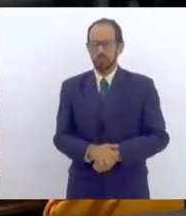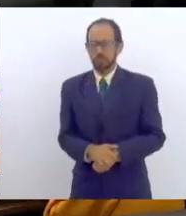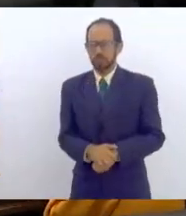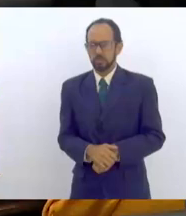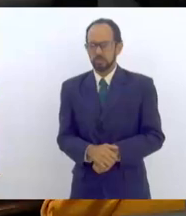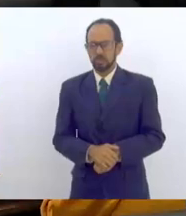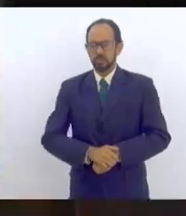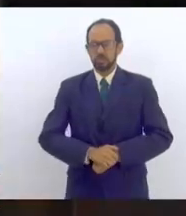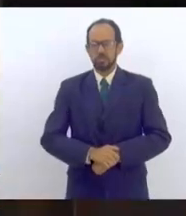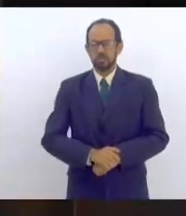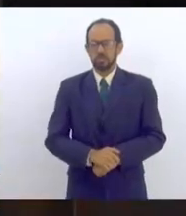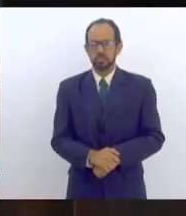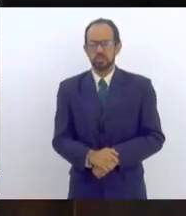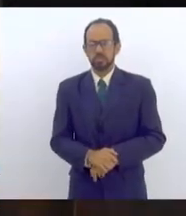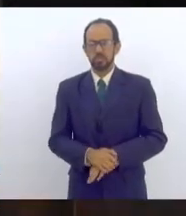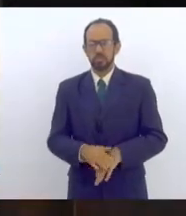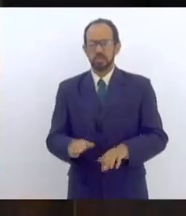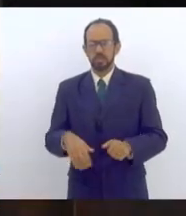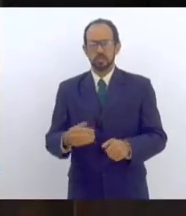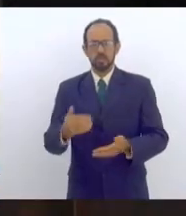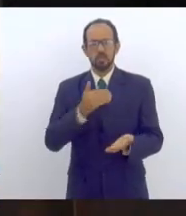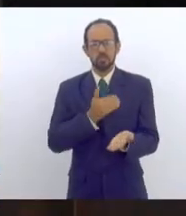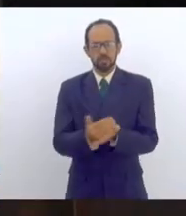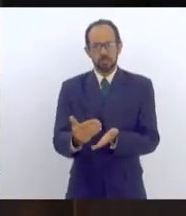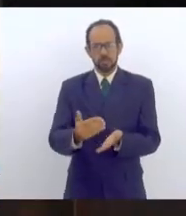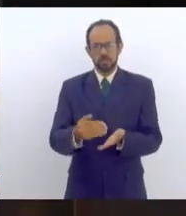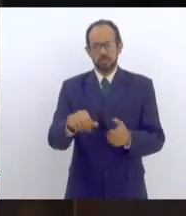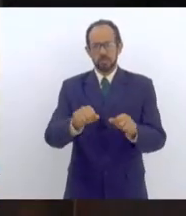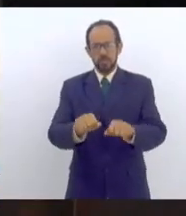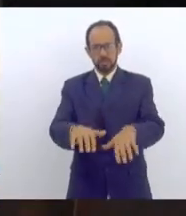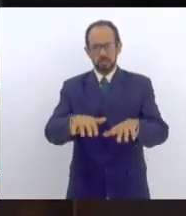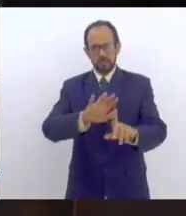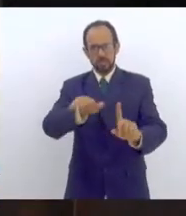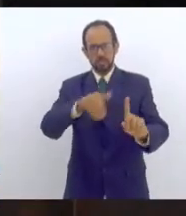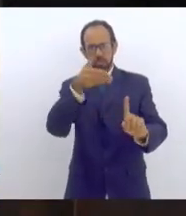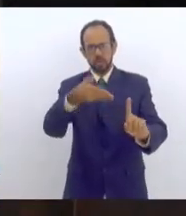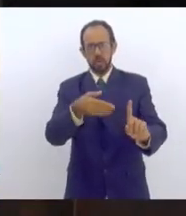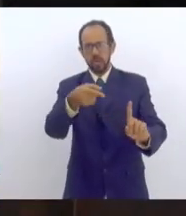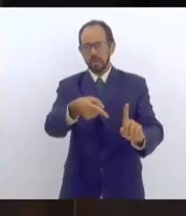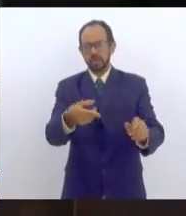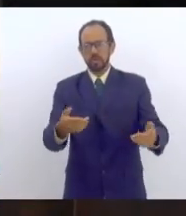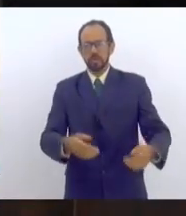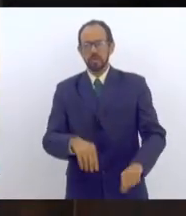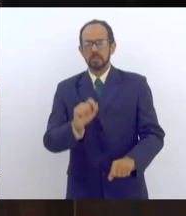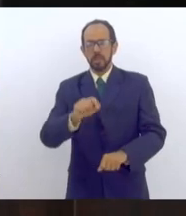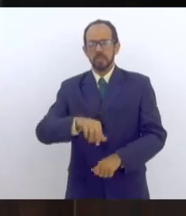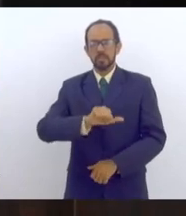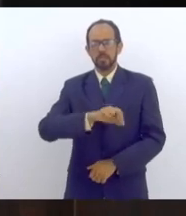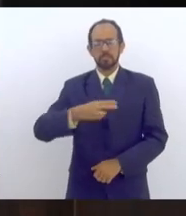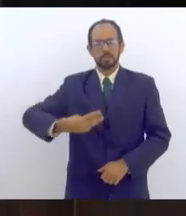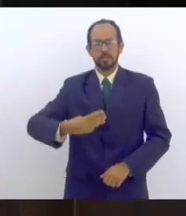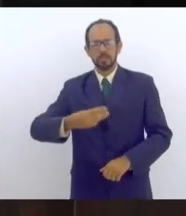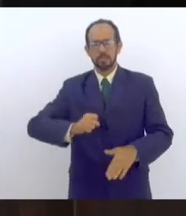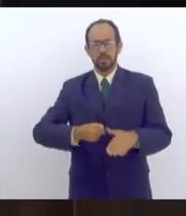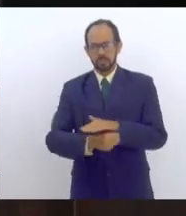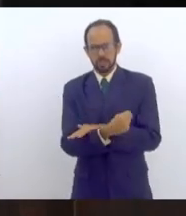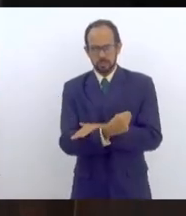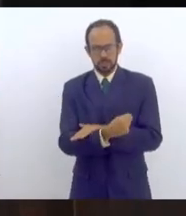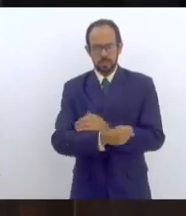Daremos início agora à sessão solene de abertura da primeira sessão legislativa da 13ª